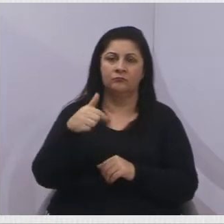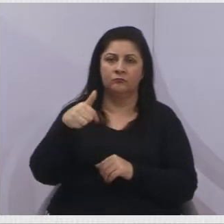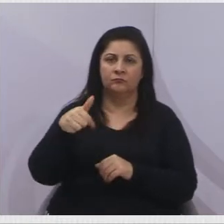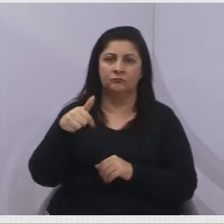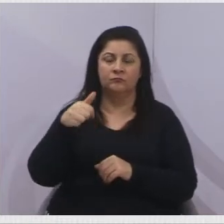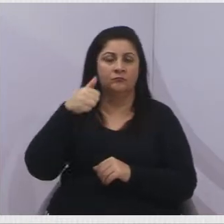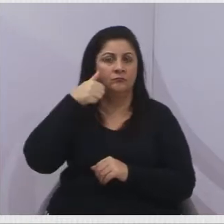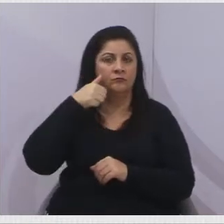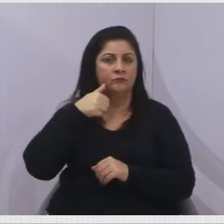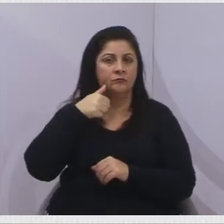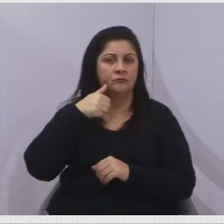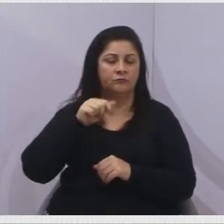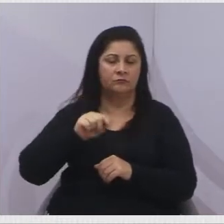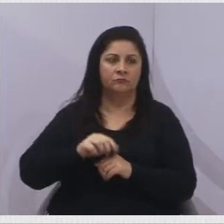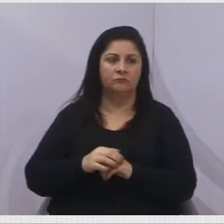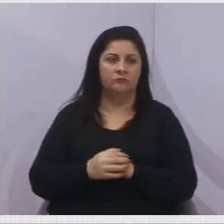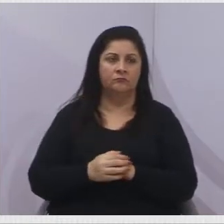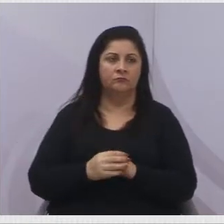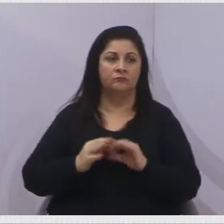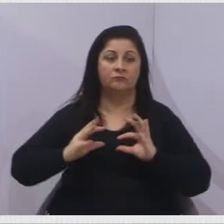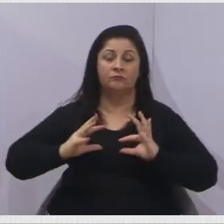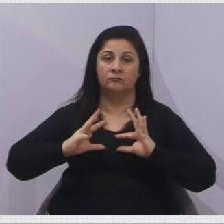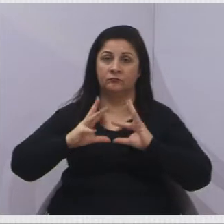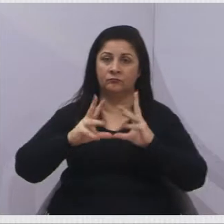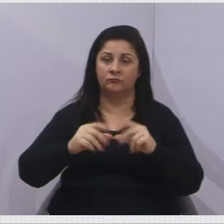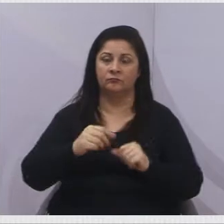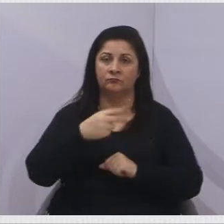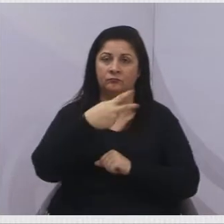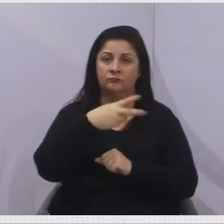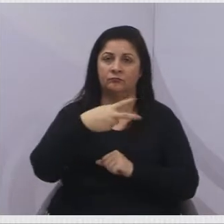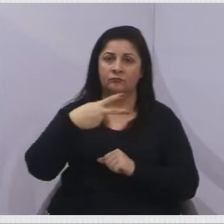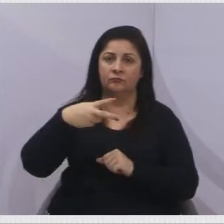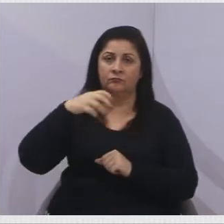117.519 mulheres, totalizando